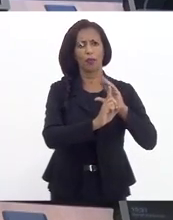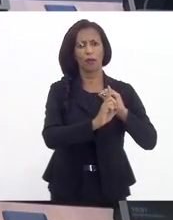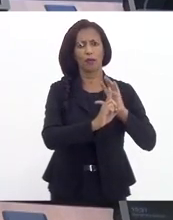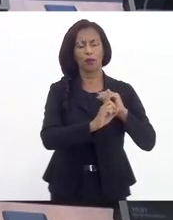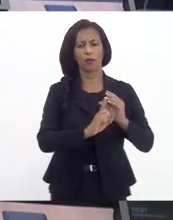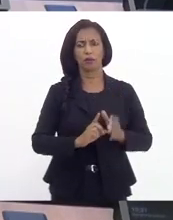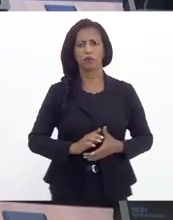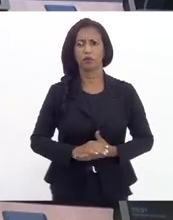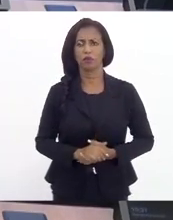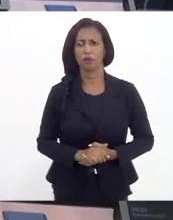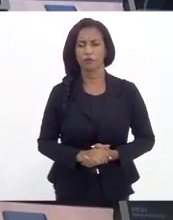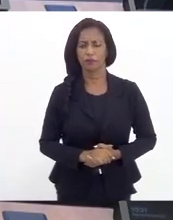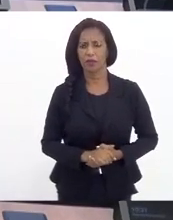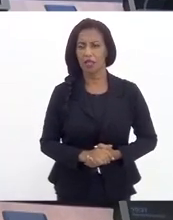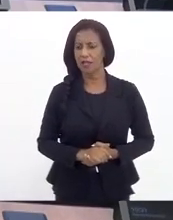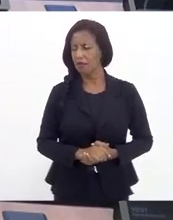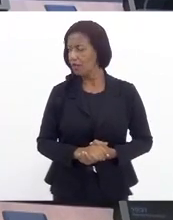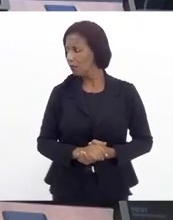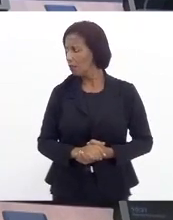Não, não, vê se ele está ligado aí.